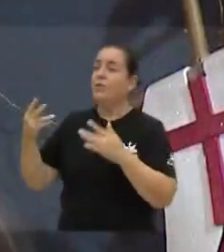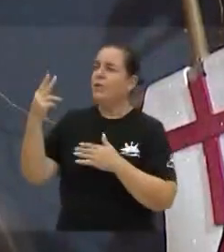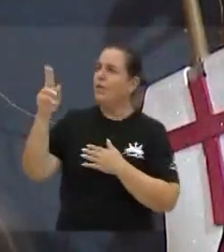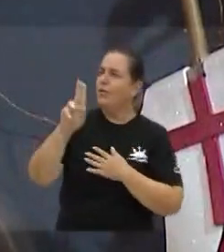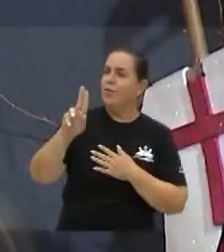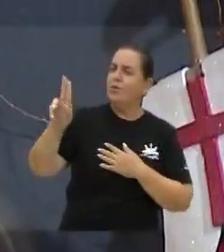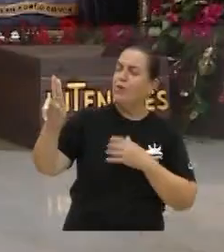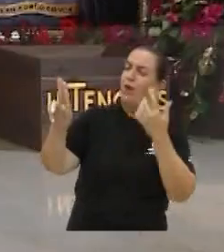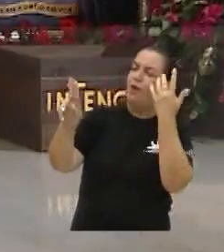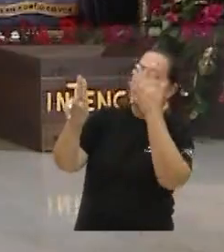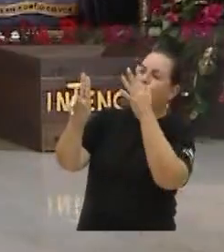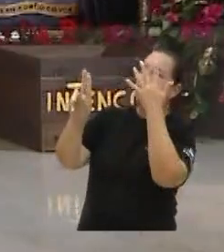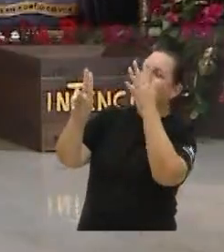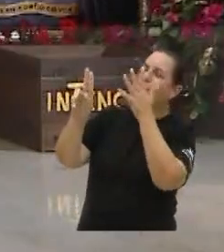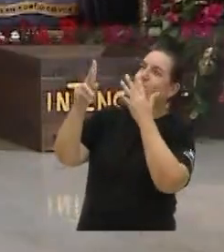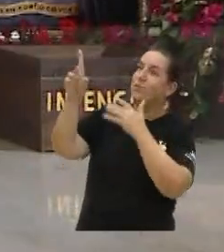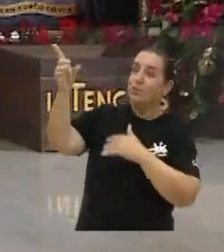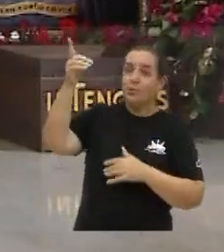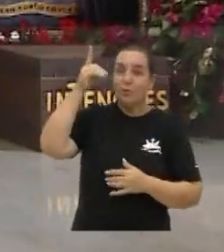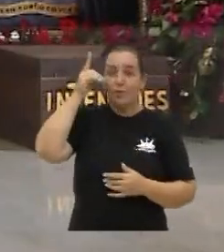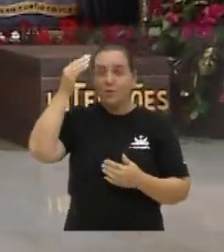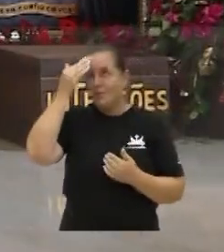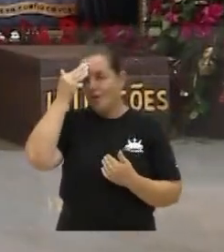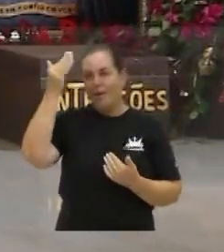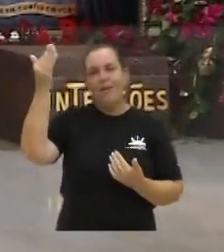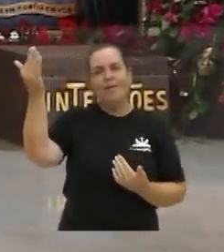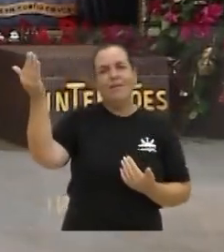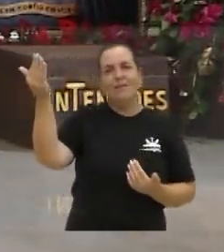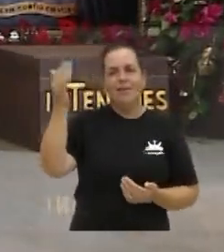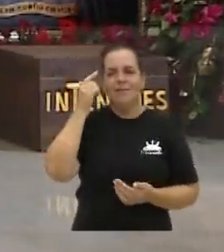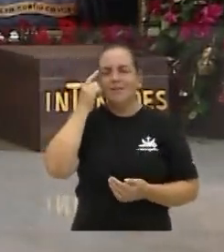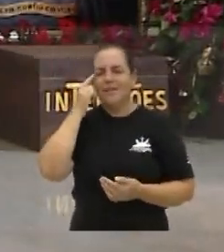Damos glória ao vosso nome, vossos dons